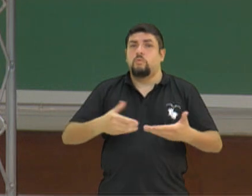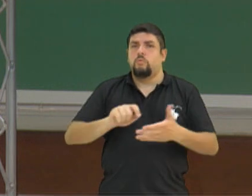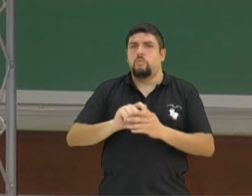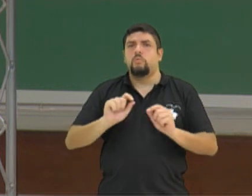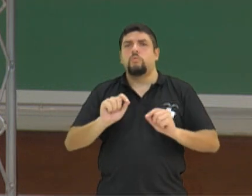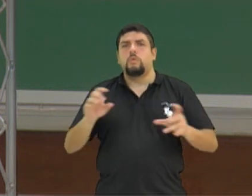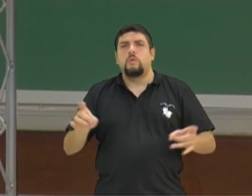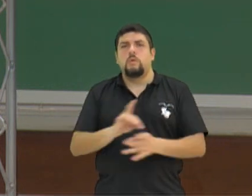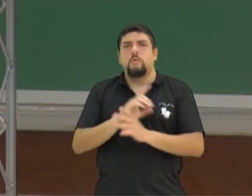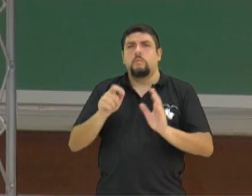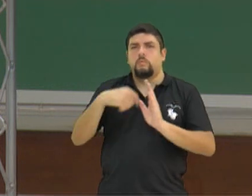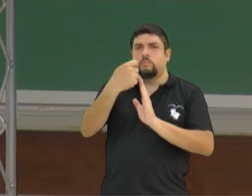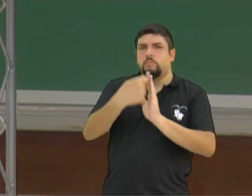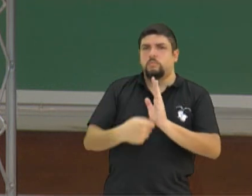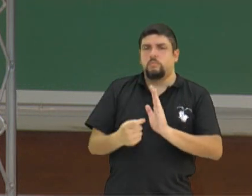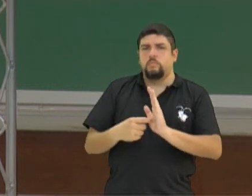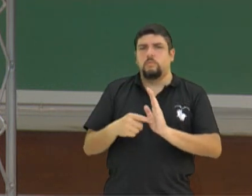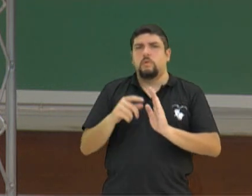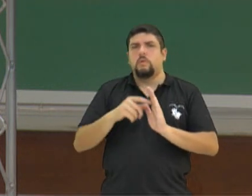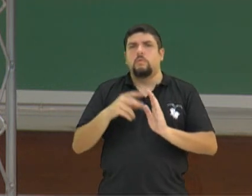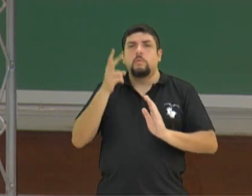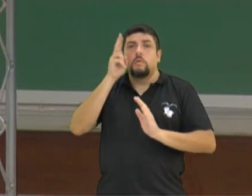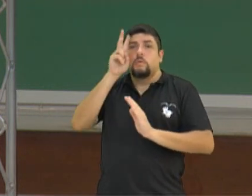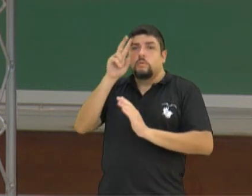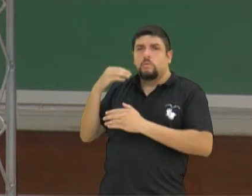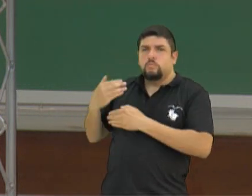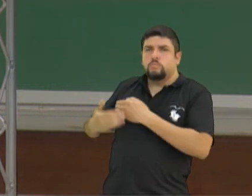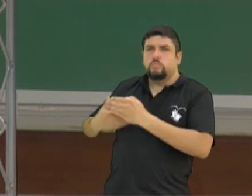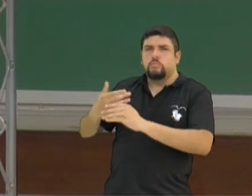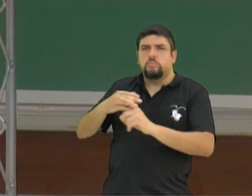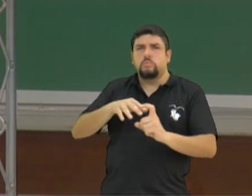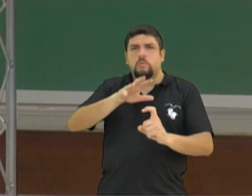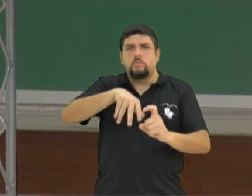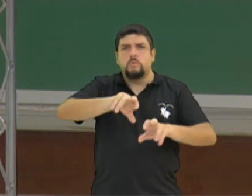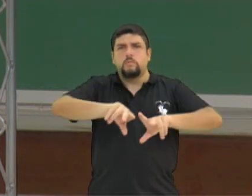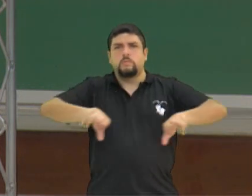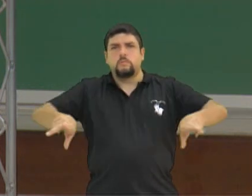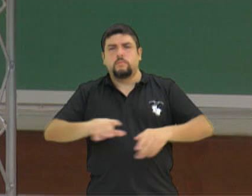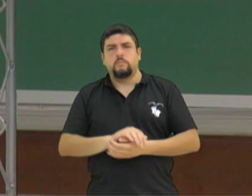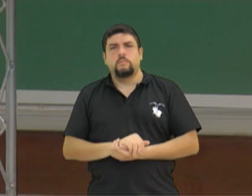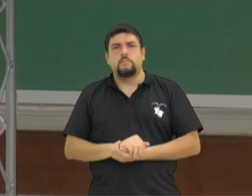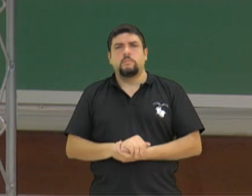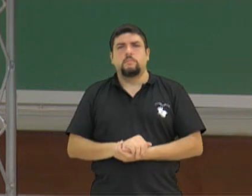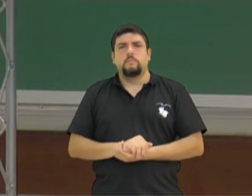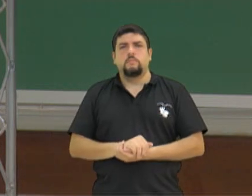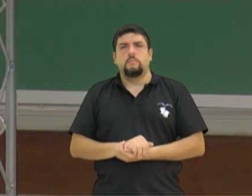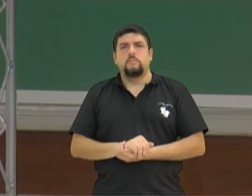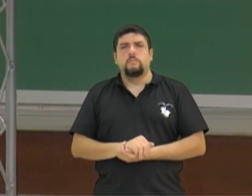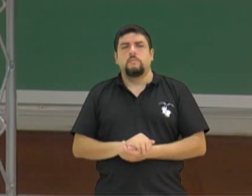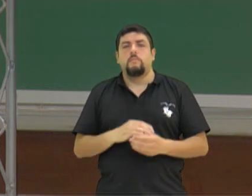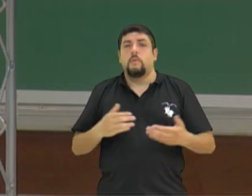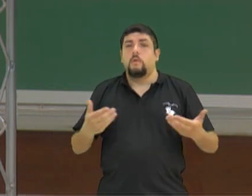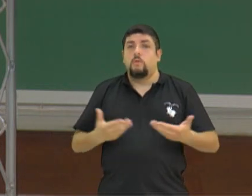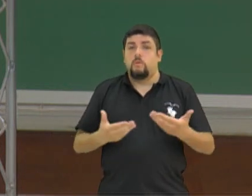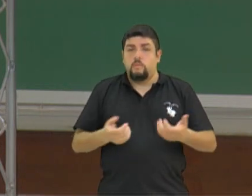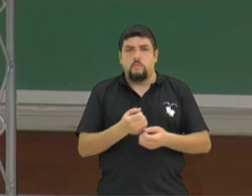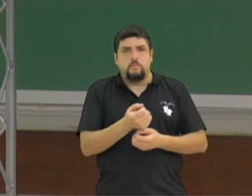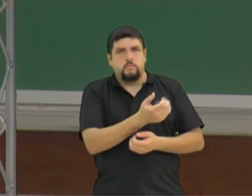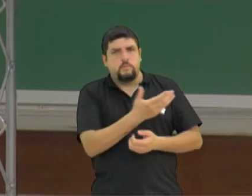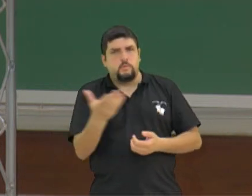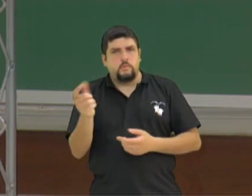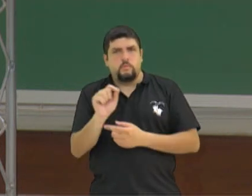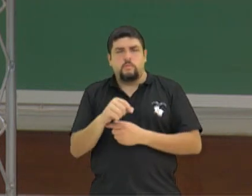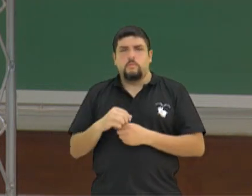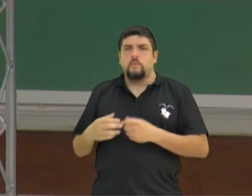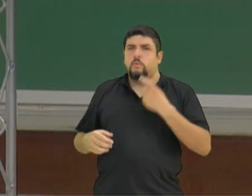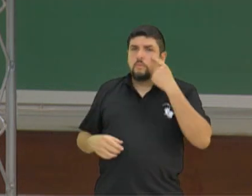registros históricos aí e conhecemos vários mitos, certo? Eu trouxe para vocês agora um slide,